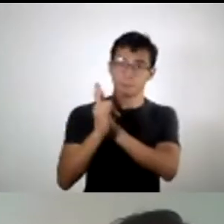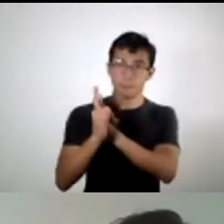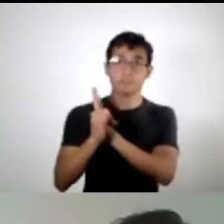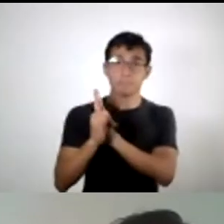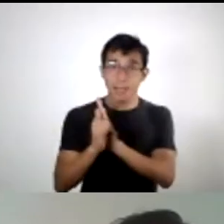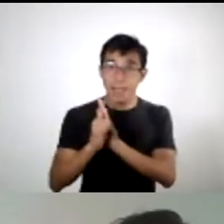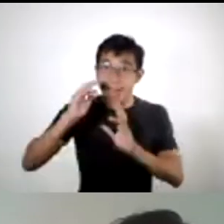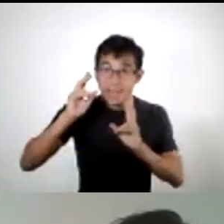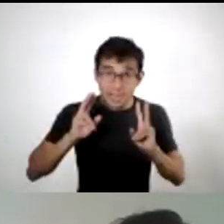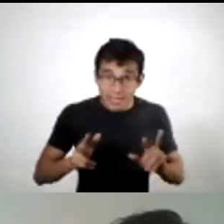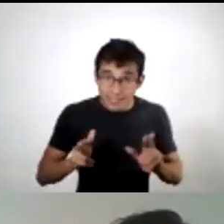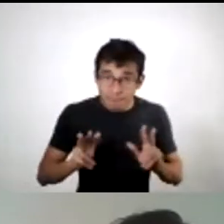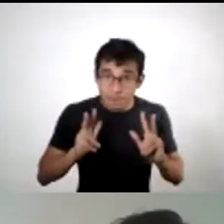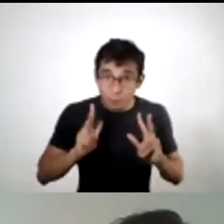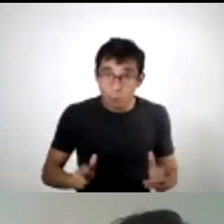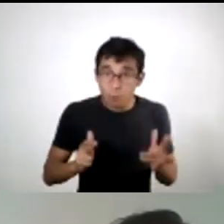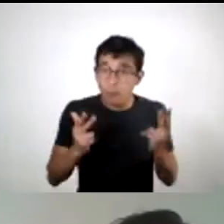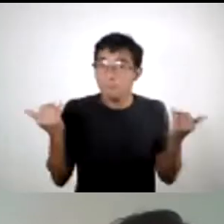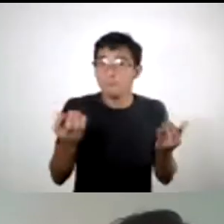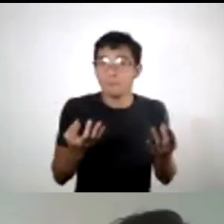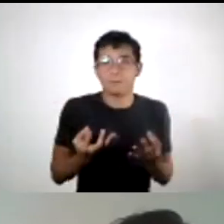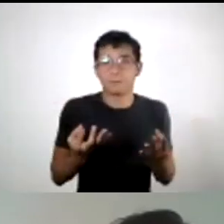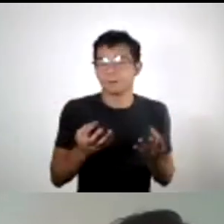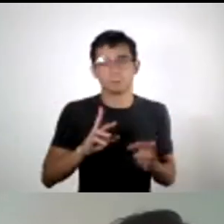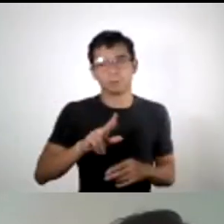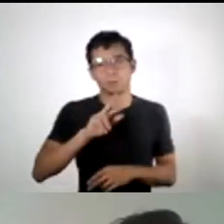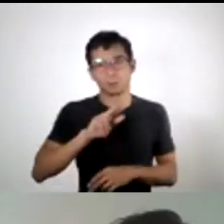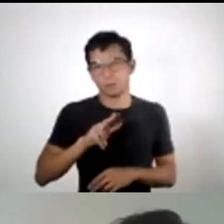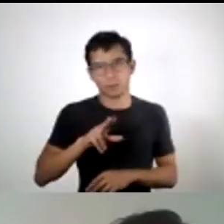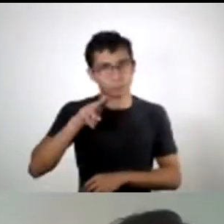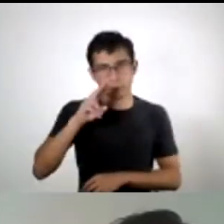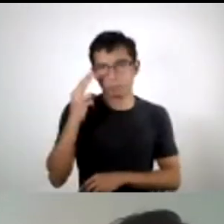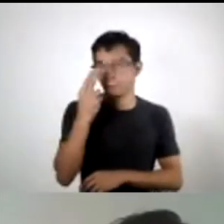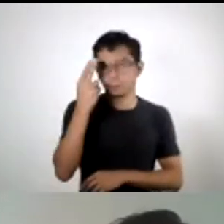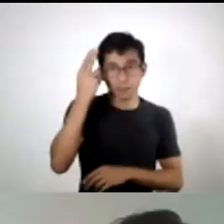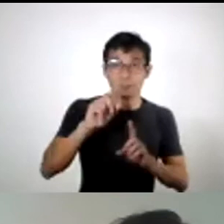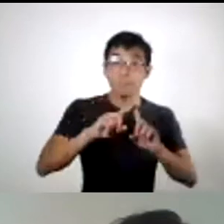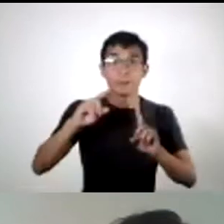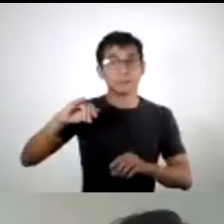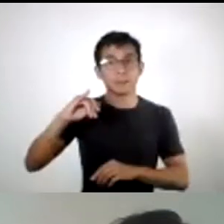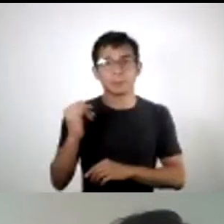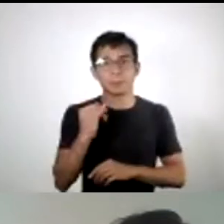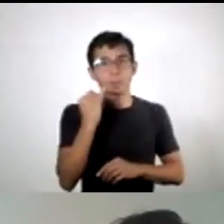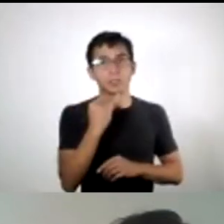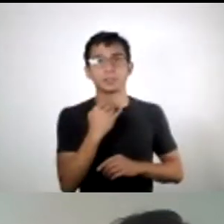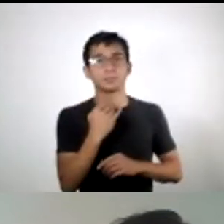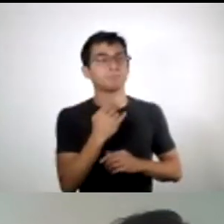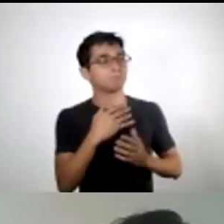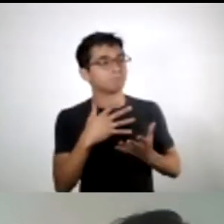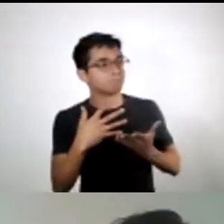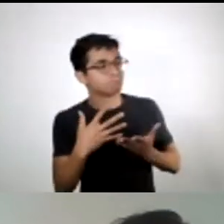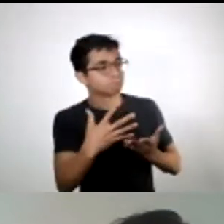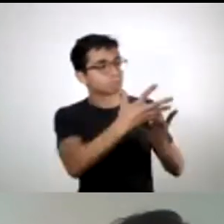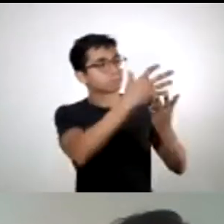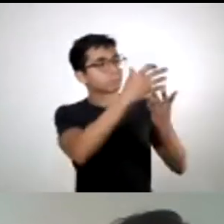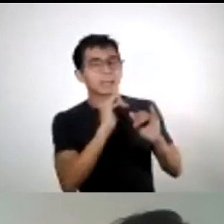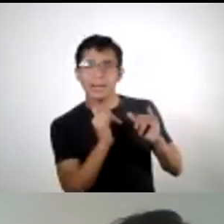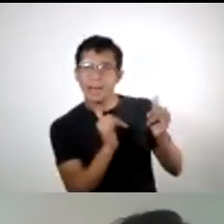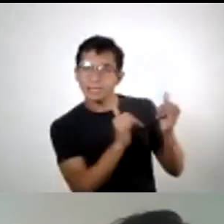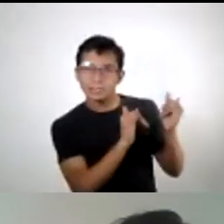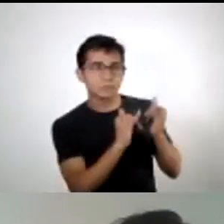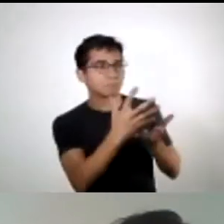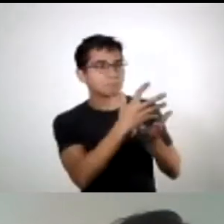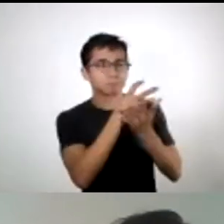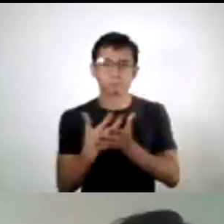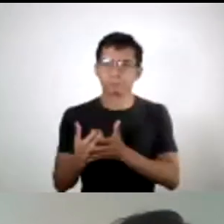ser a mesma coisa, mas é importante a gente também ocupar esses espaços no sentido de essas narrativas circularem,